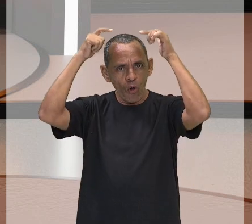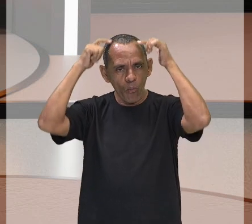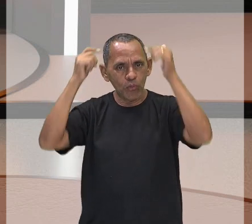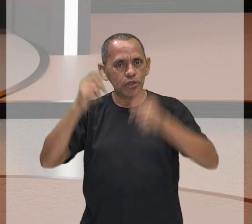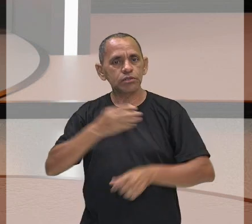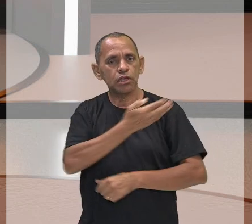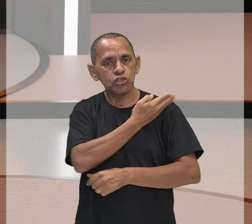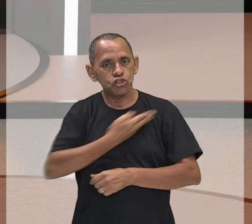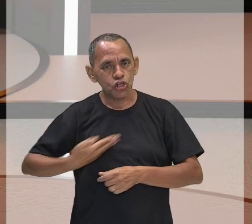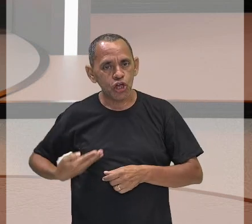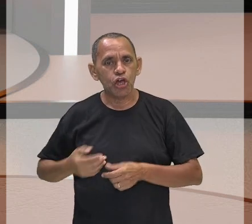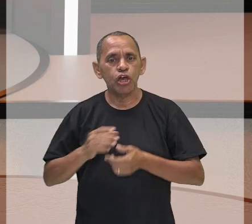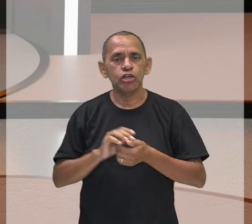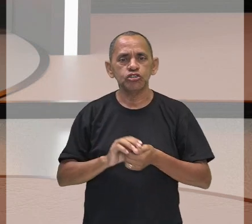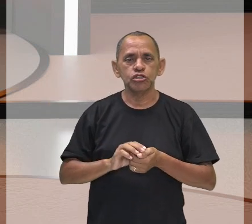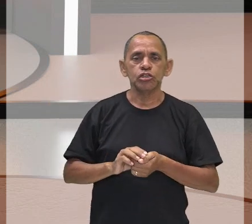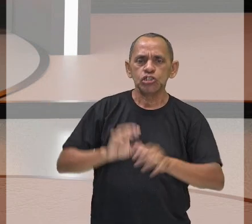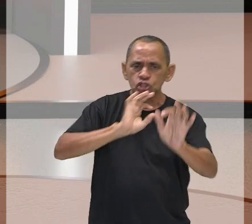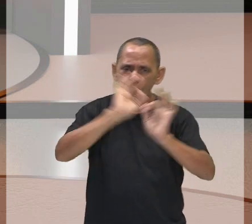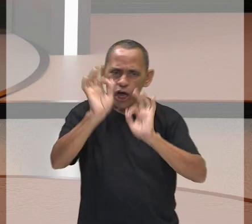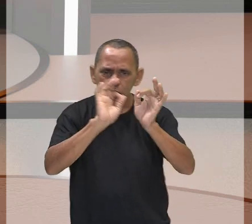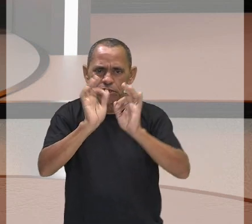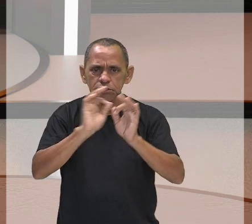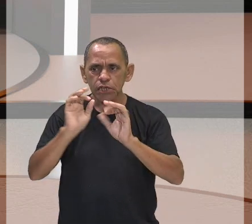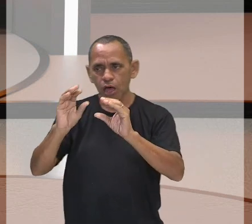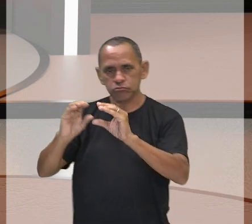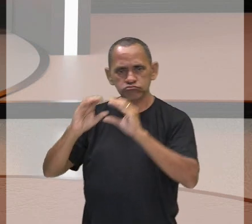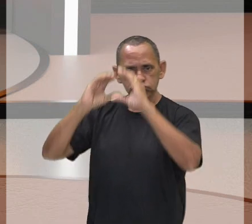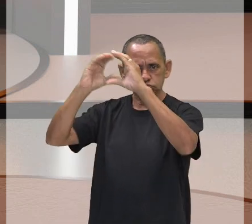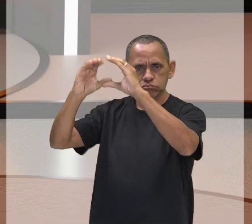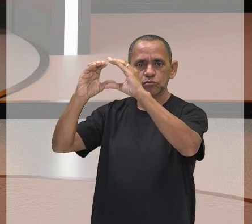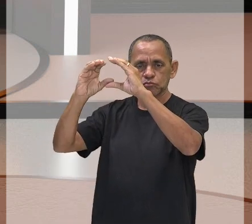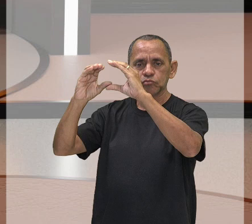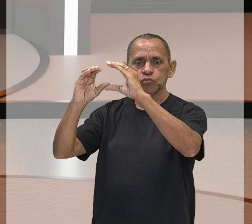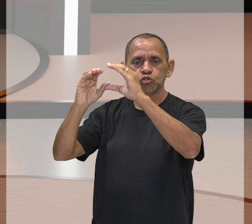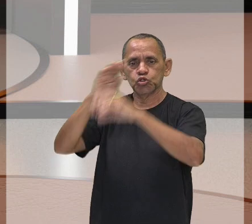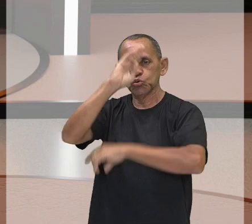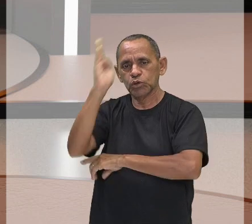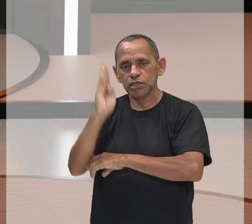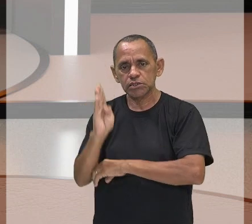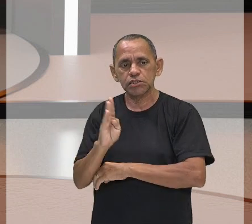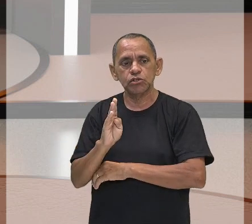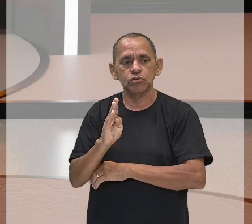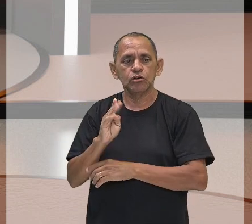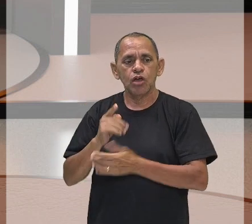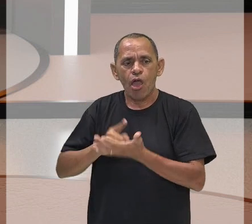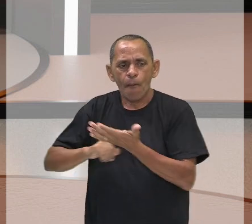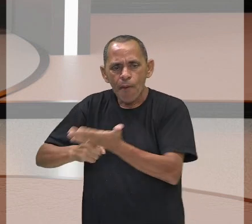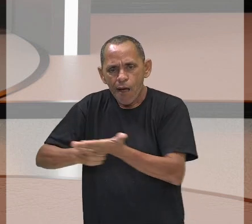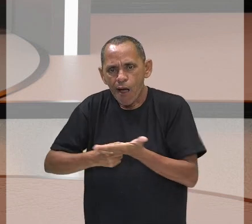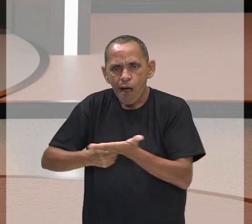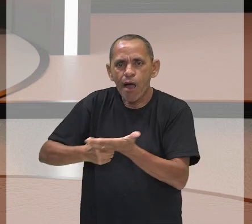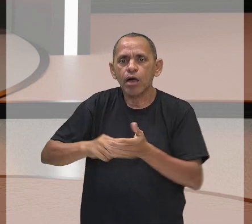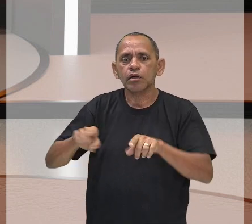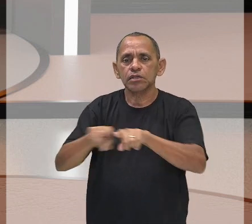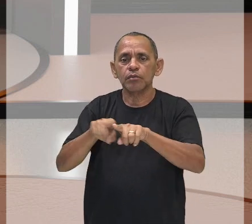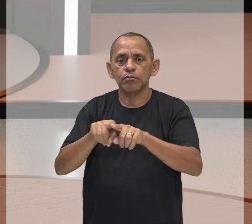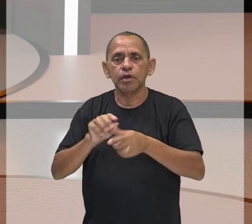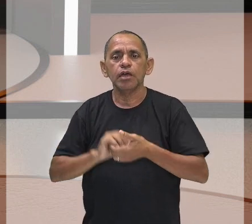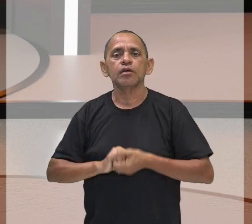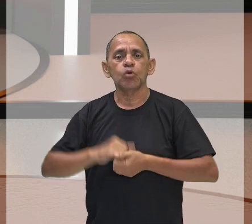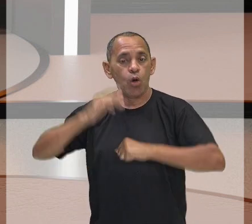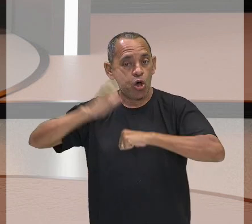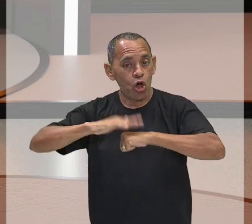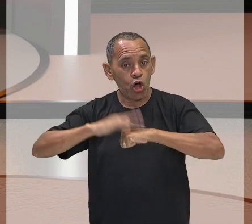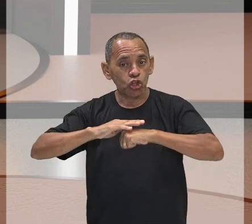as elites brasileiras, e isso a gente vai ver que vai culminar com a emancipação política de fato no Brasil,